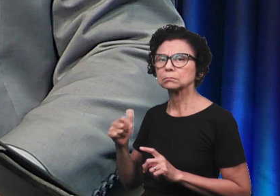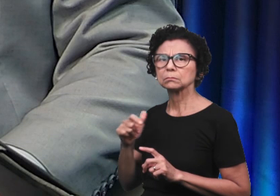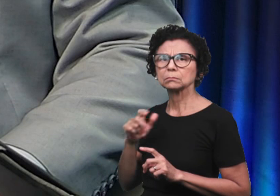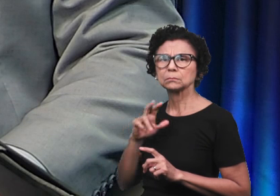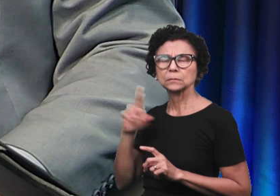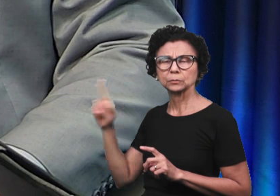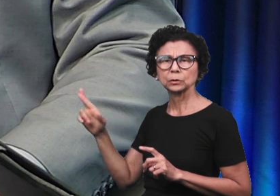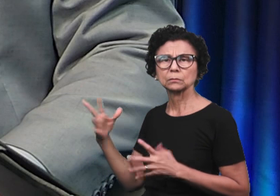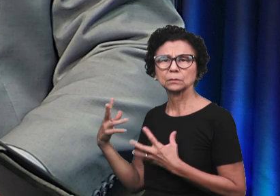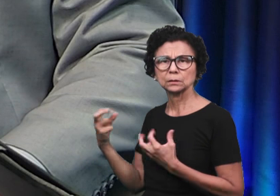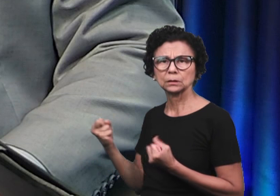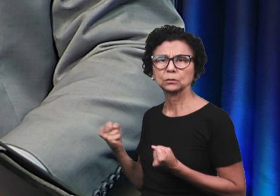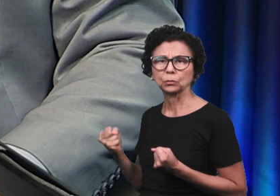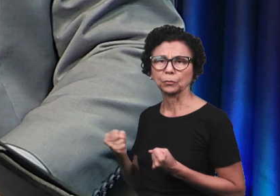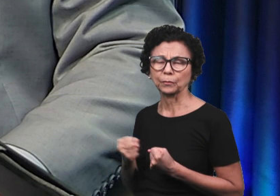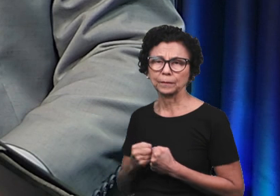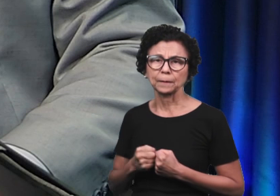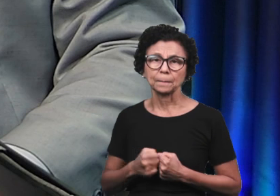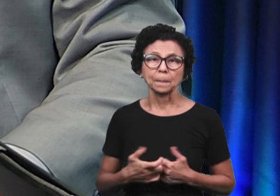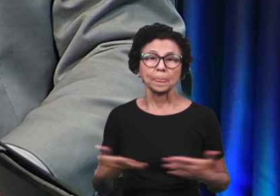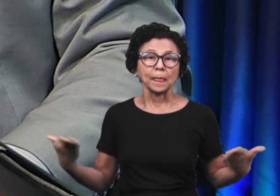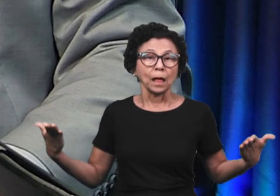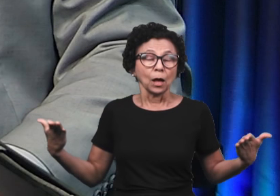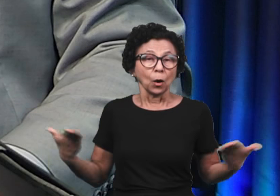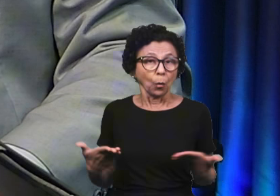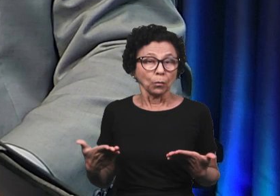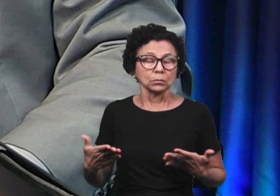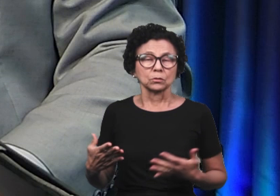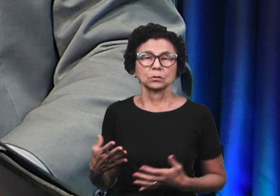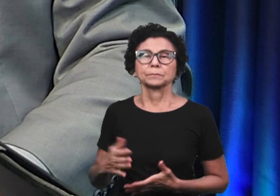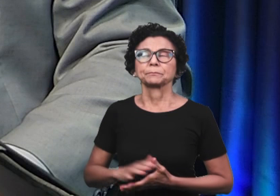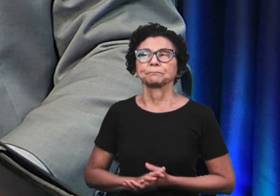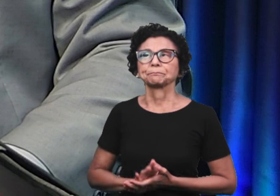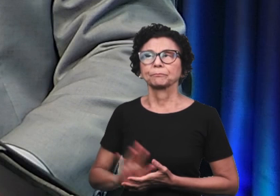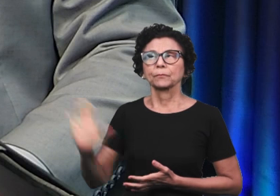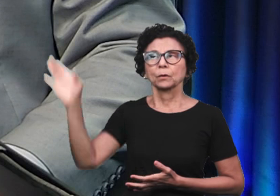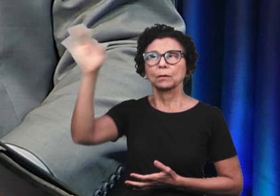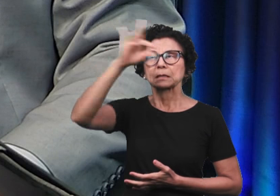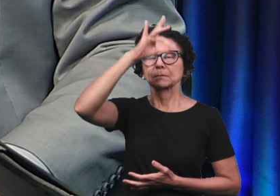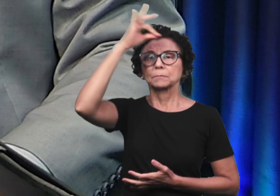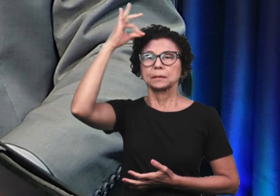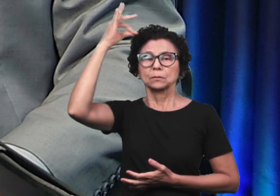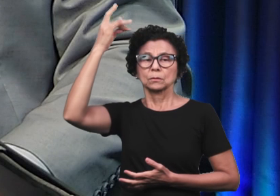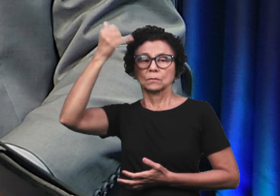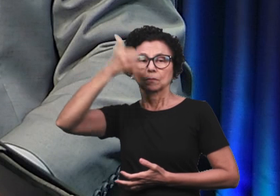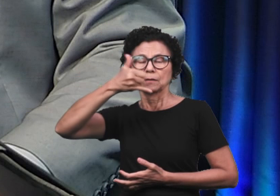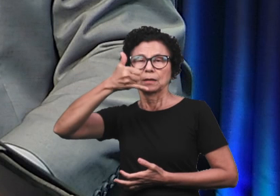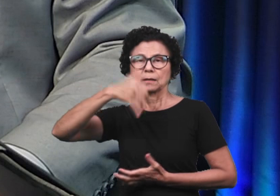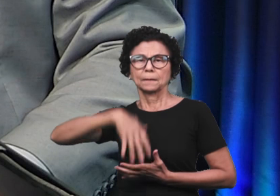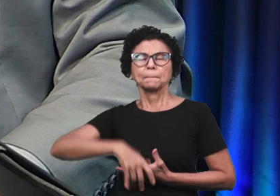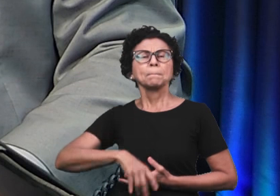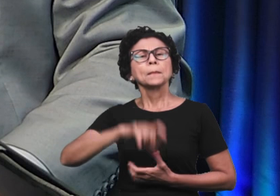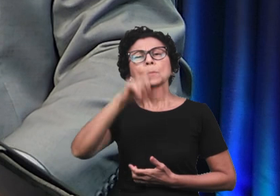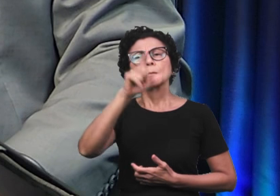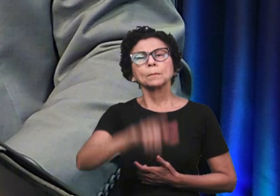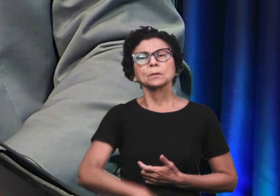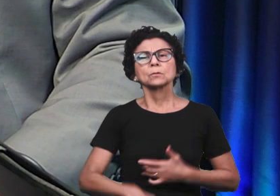uma revelação. Então, quando alguém nos fala de Jesus,